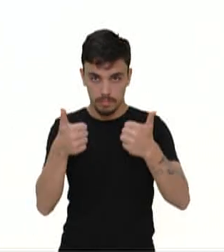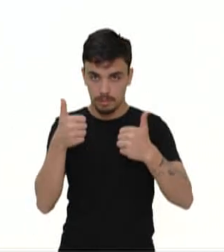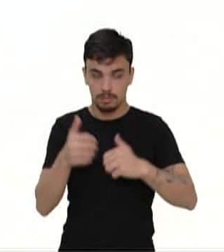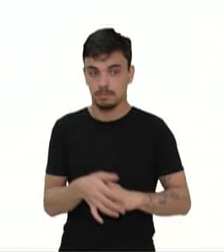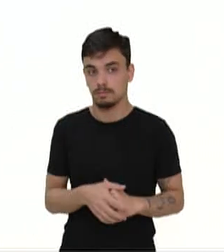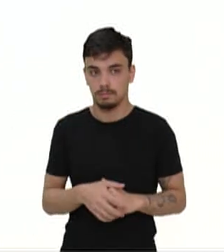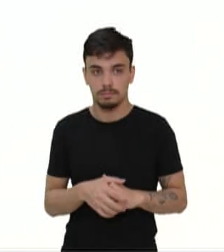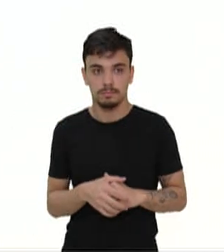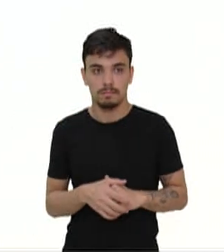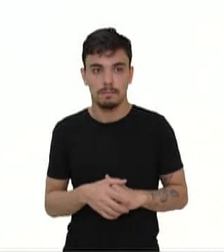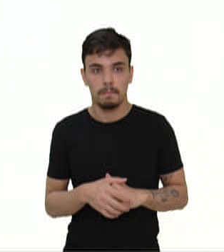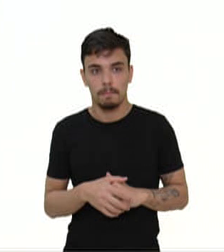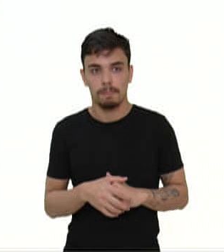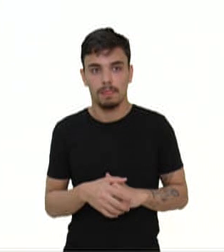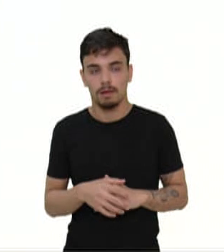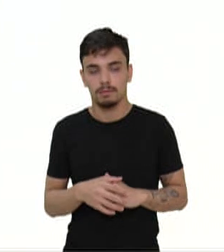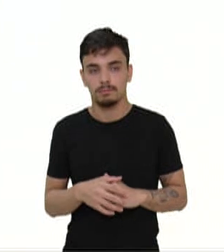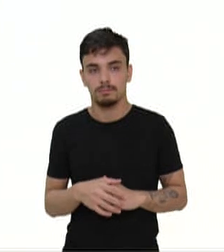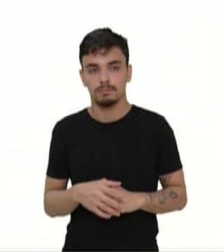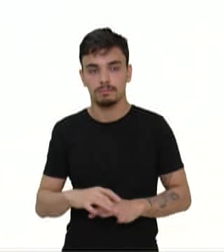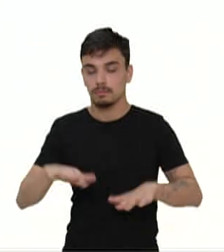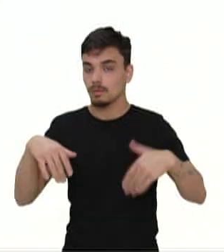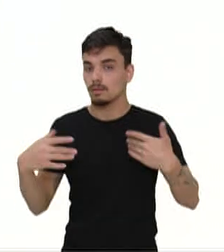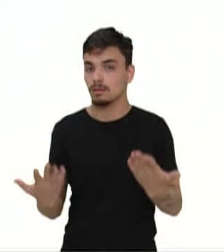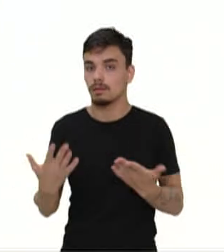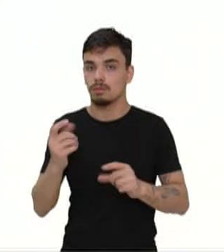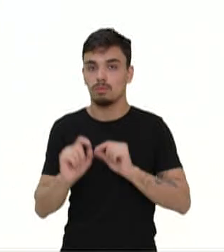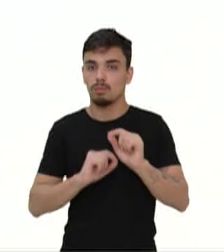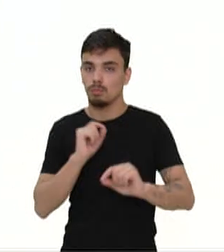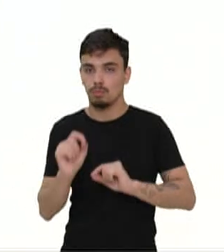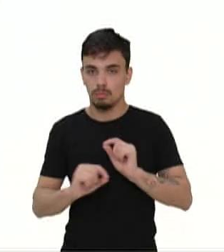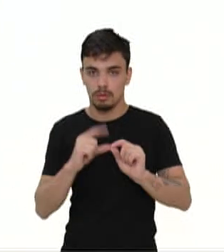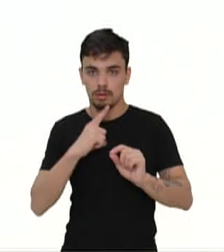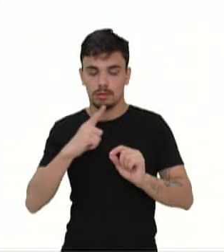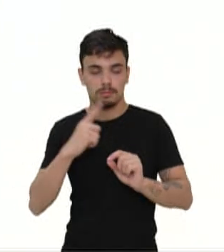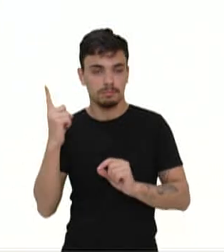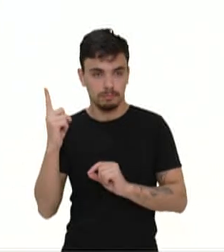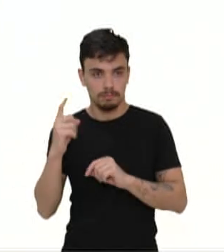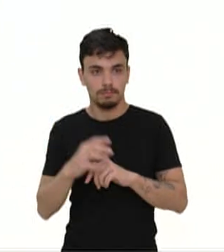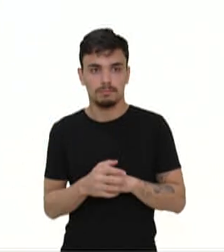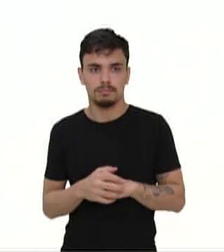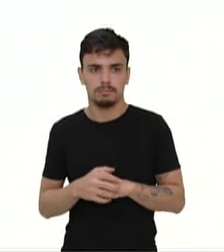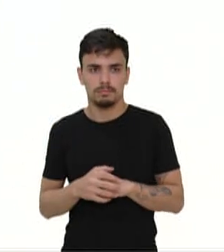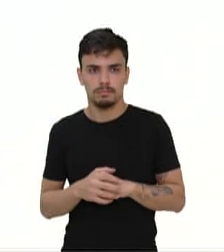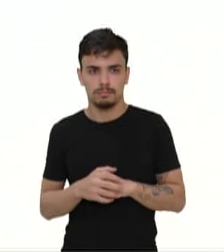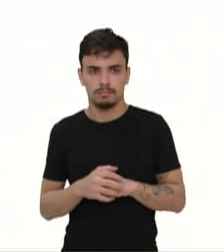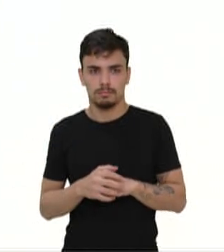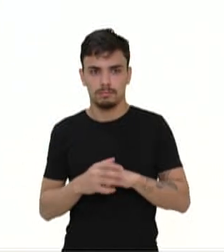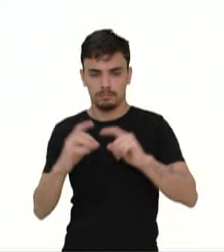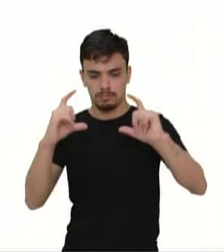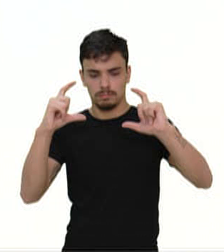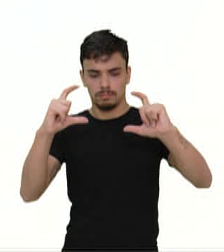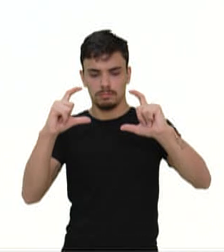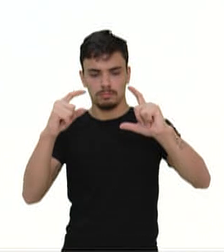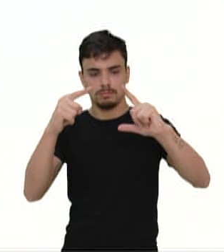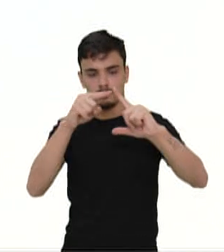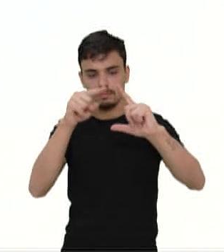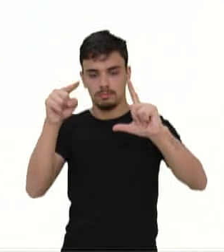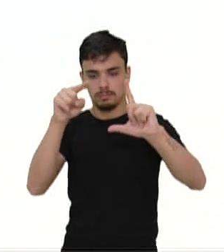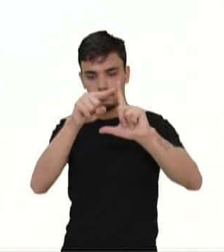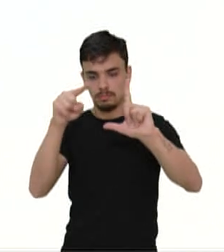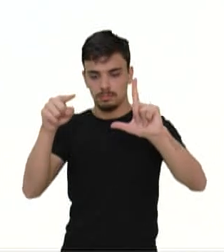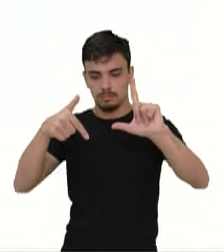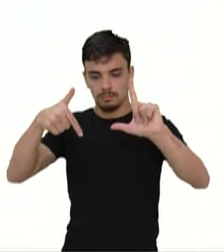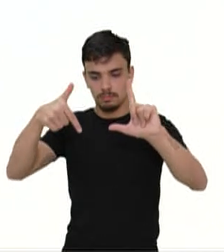ok? Beleza? Então, veja, aqui, né, eu tenho um retângulo, esse lado